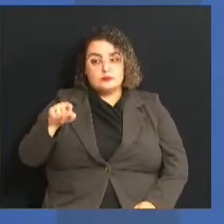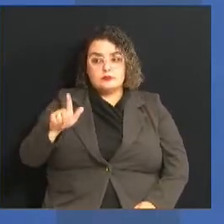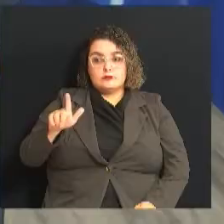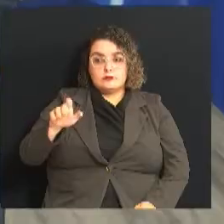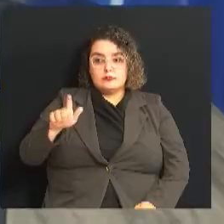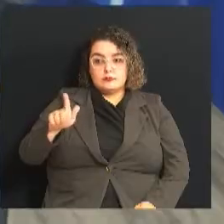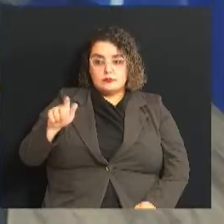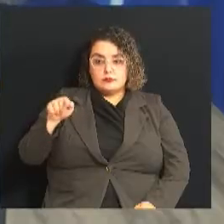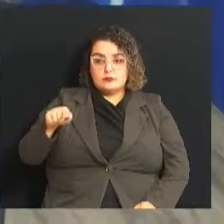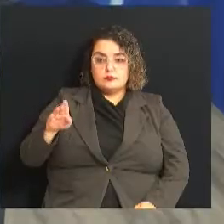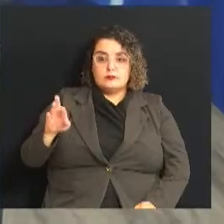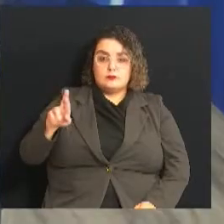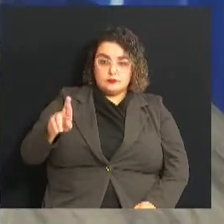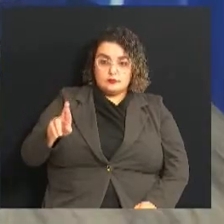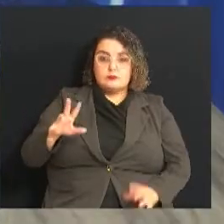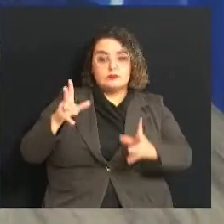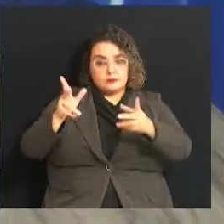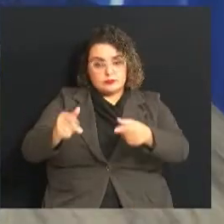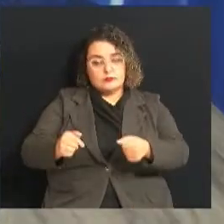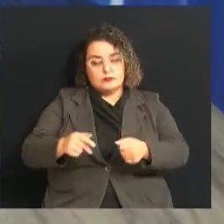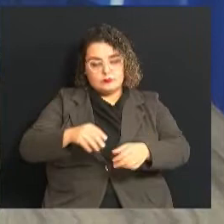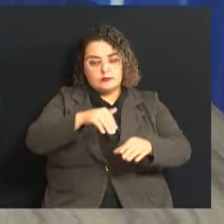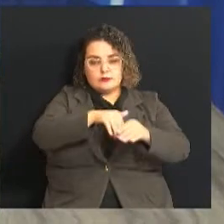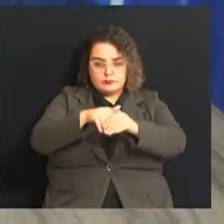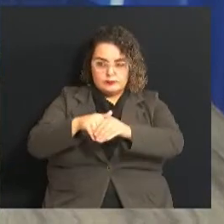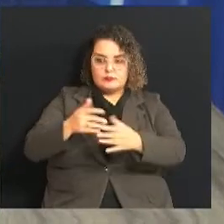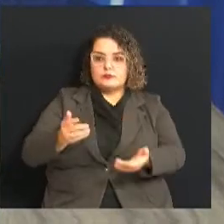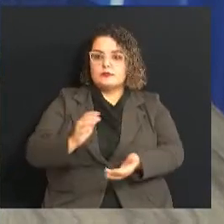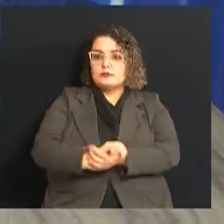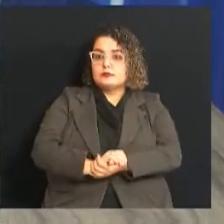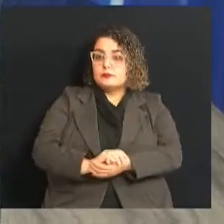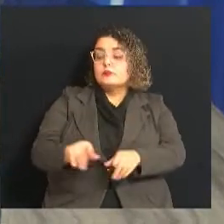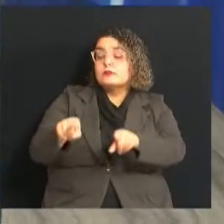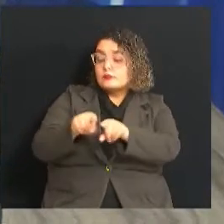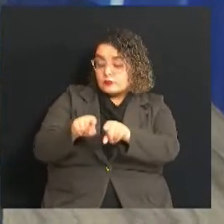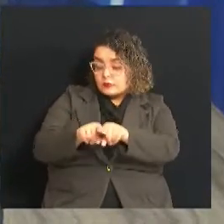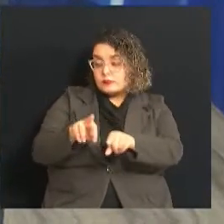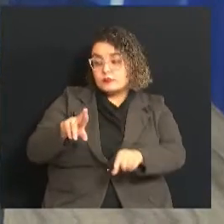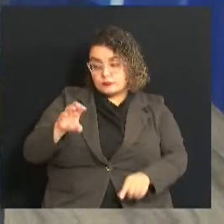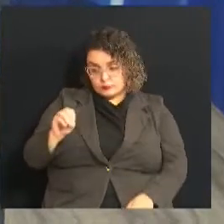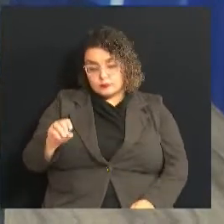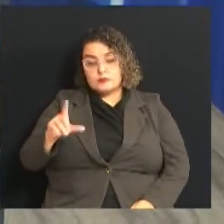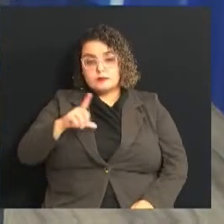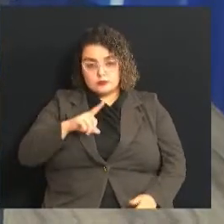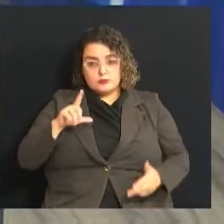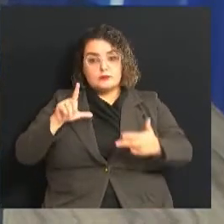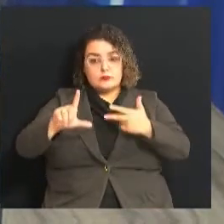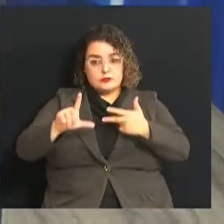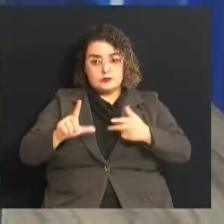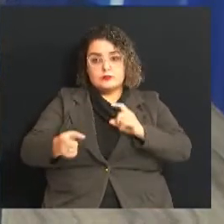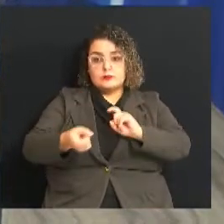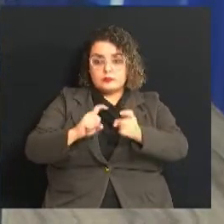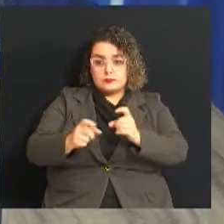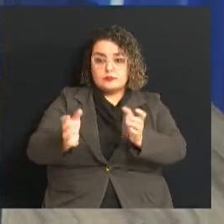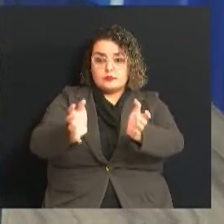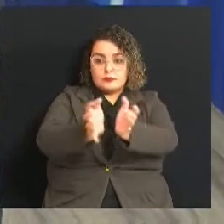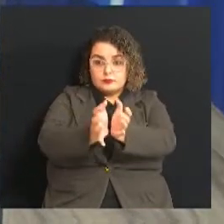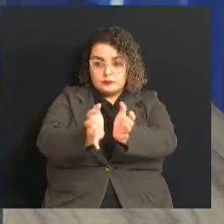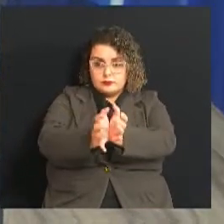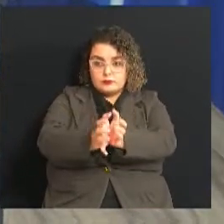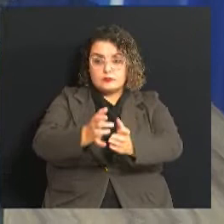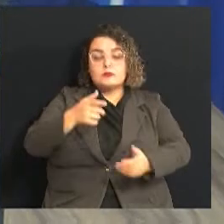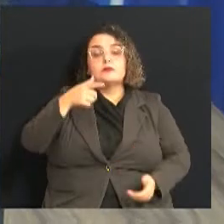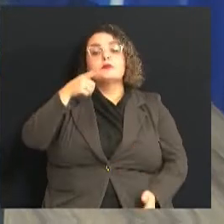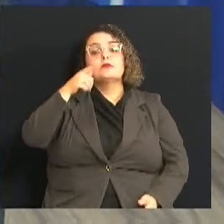www.campinas.sp.leg.br. Agora, Mirna Abreu, além da reunião ordinária, nós temos aqui no Legislativo a reunião das comissões. E